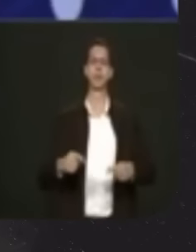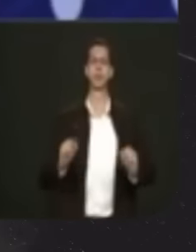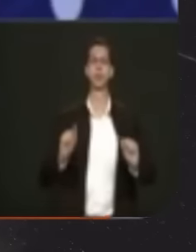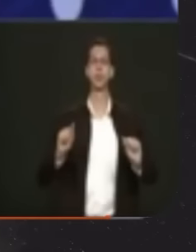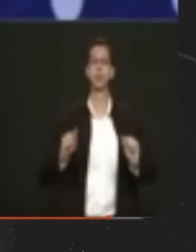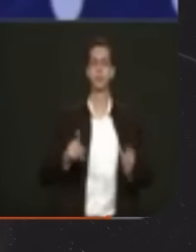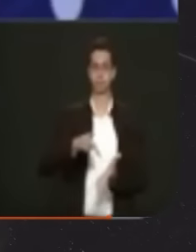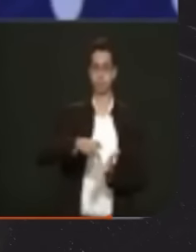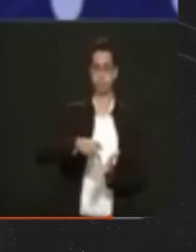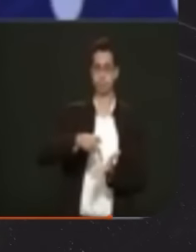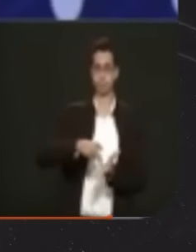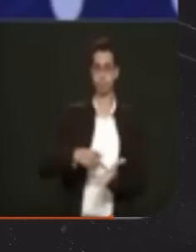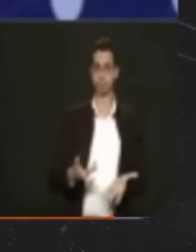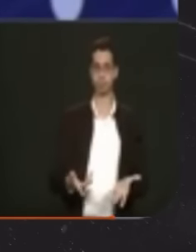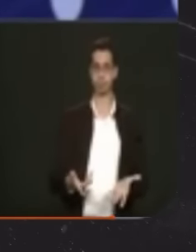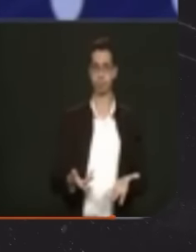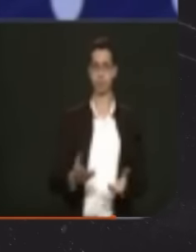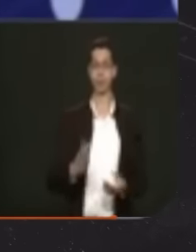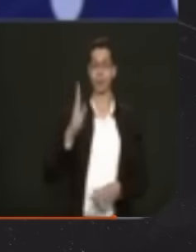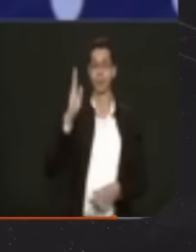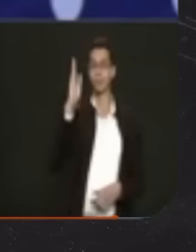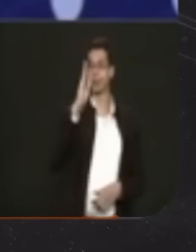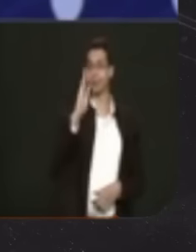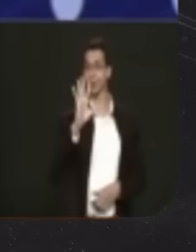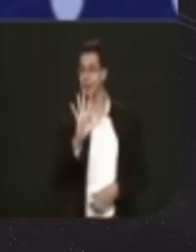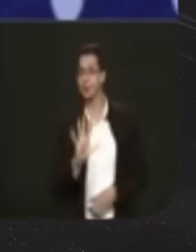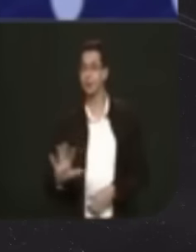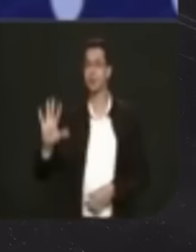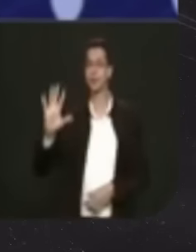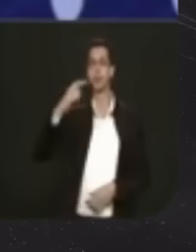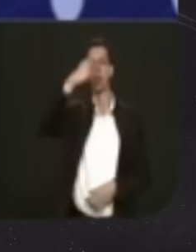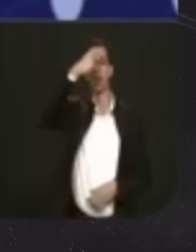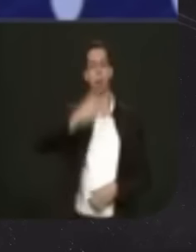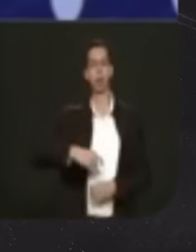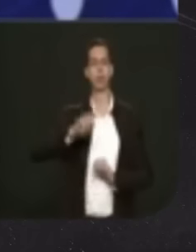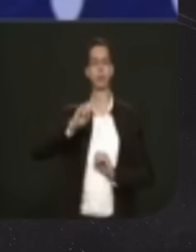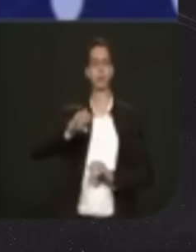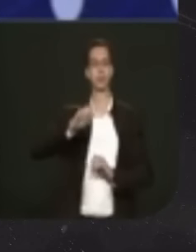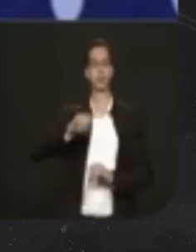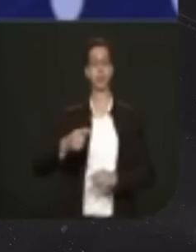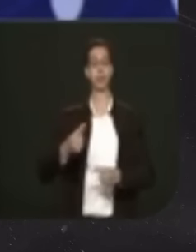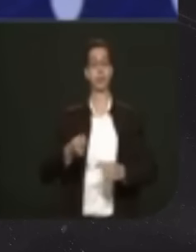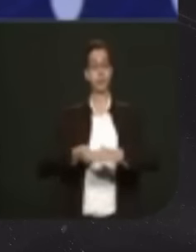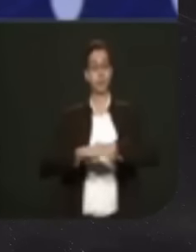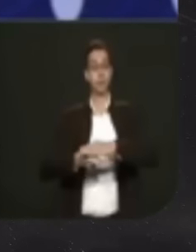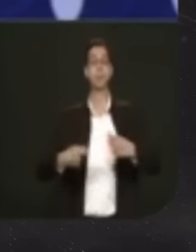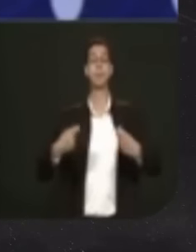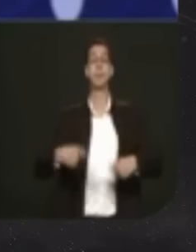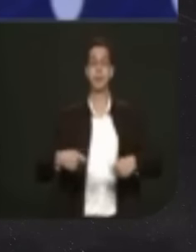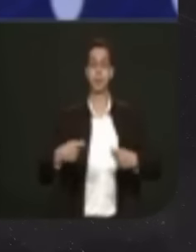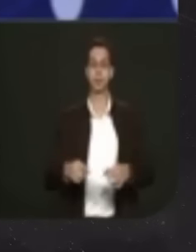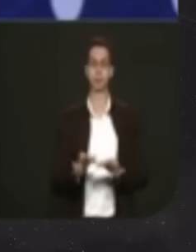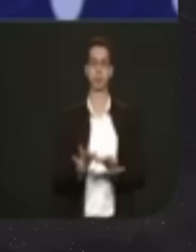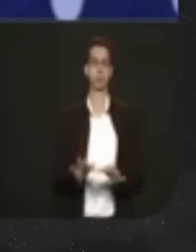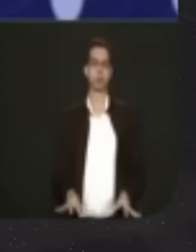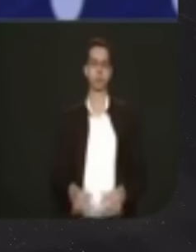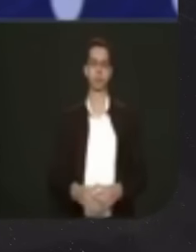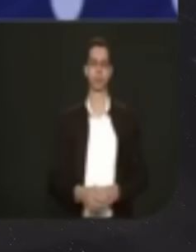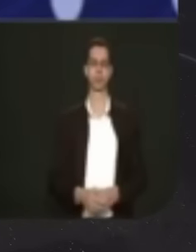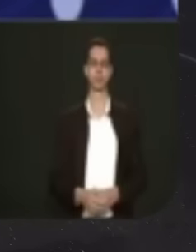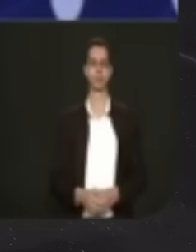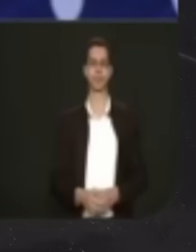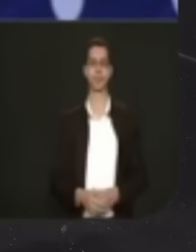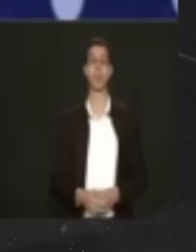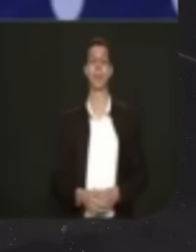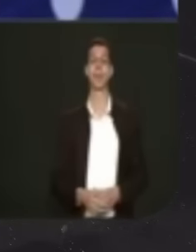tem ensinar no Brasil já há bastante tempo que a gente precisa investir é simples é nessa primeira infância da